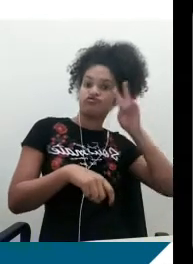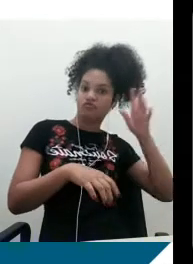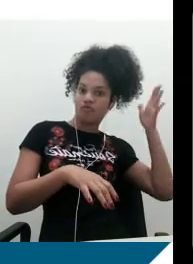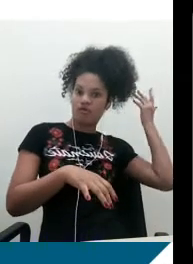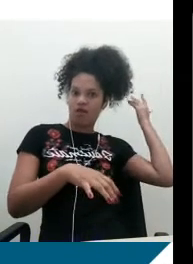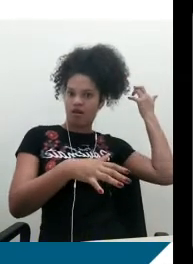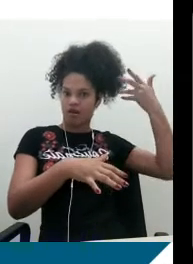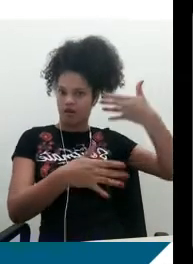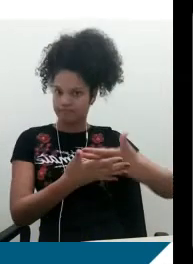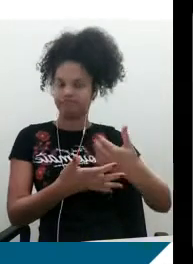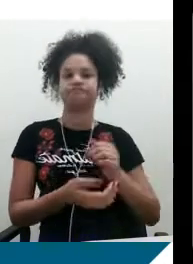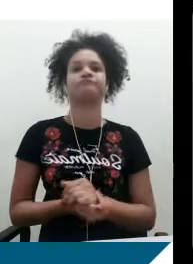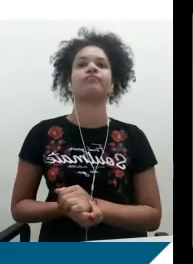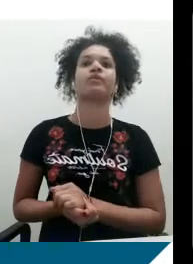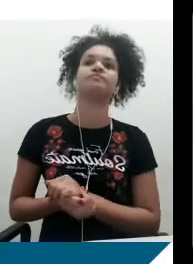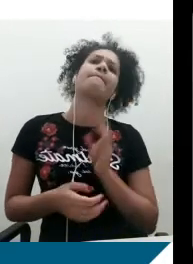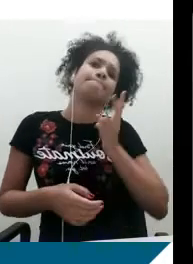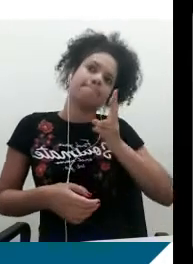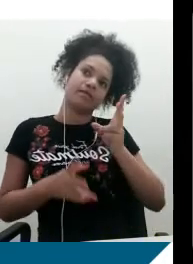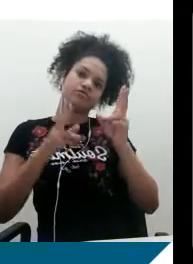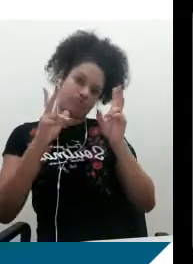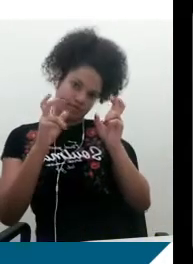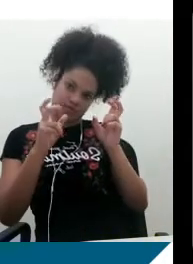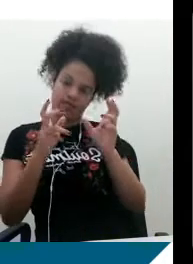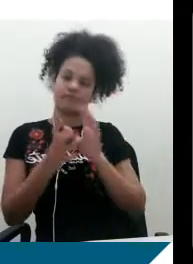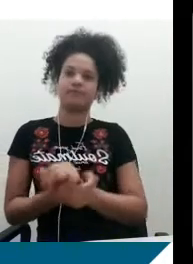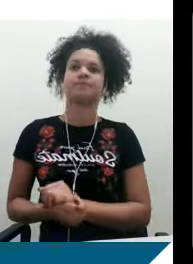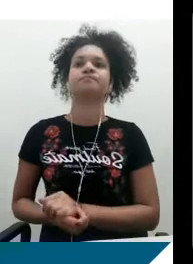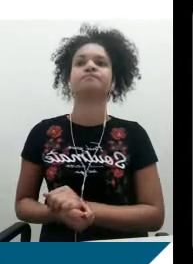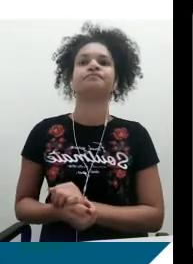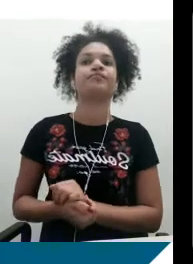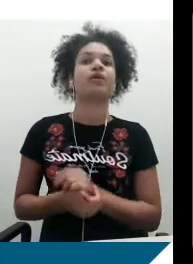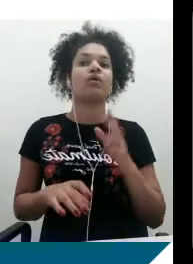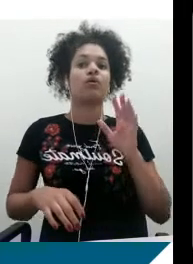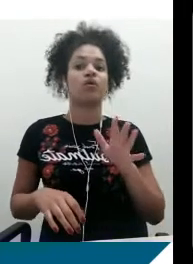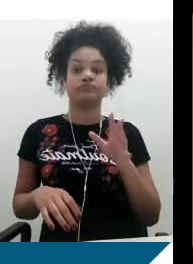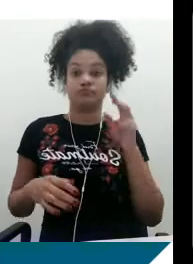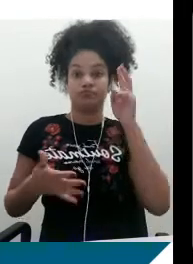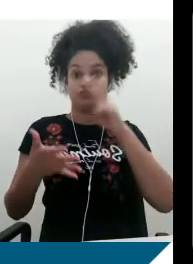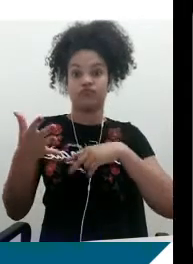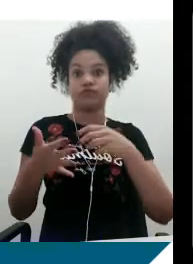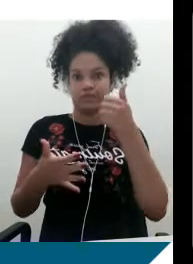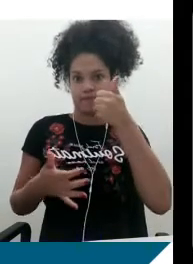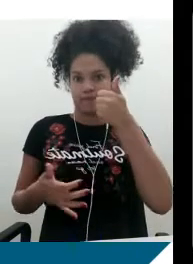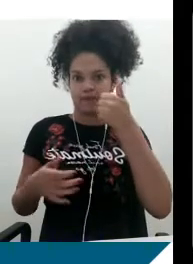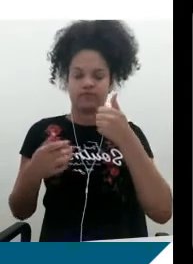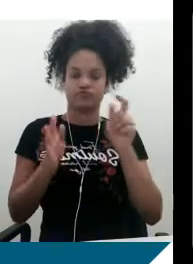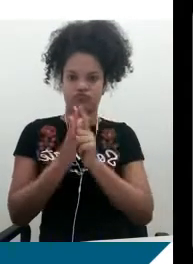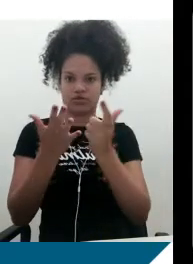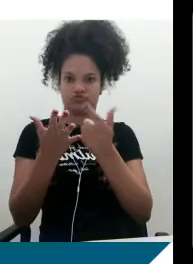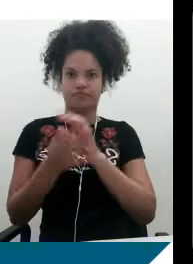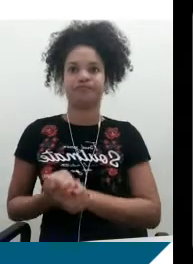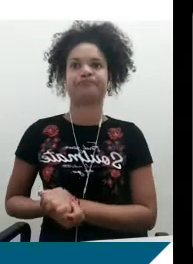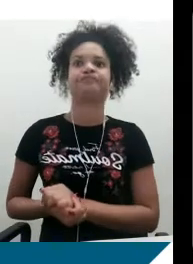vez, exemplos do mesmo tema, que é as manifestações populares na construção da democracia. Vou ler a estratégia jornalística para a gente